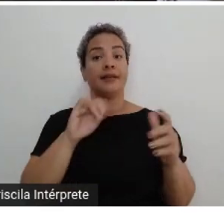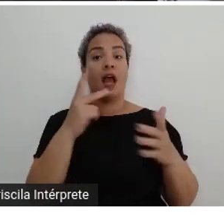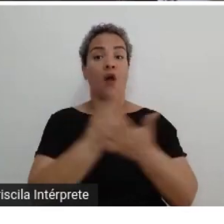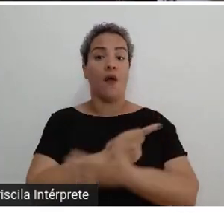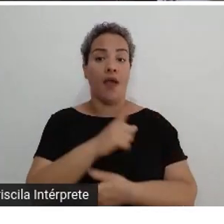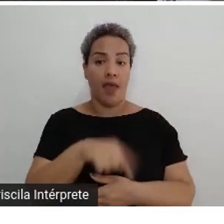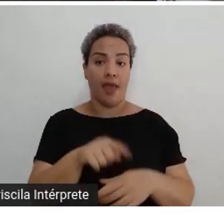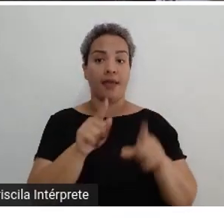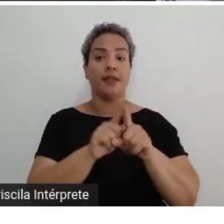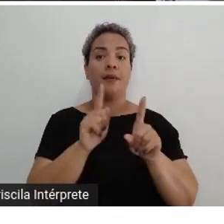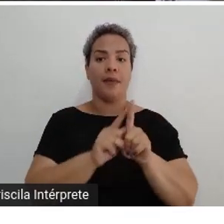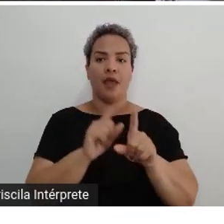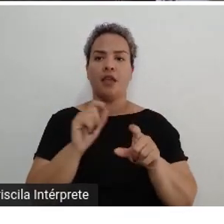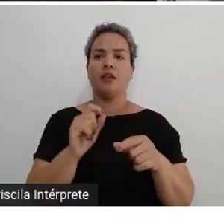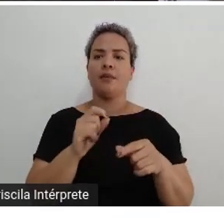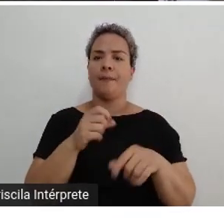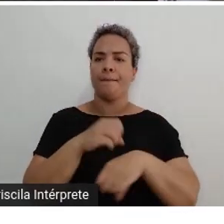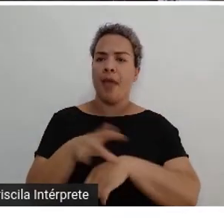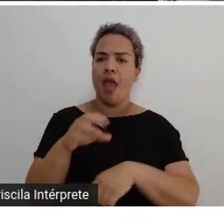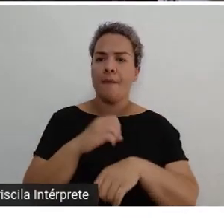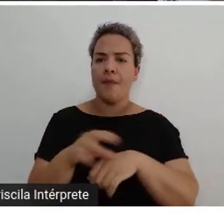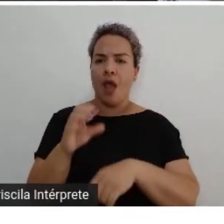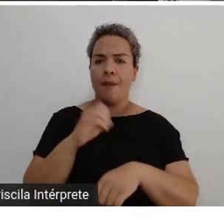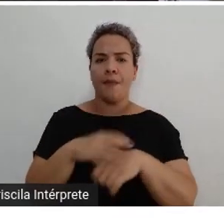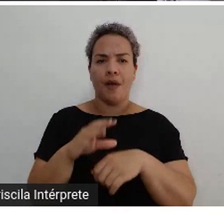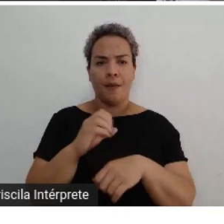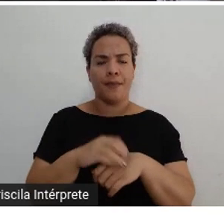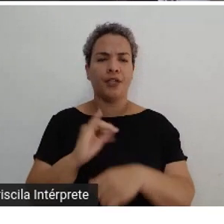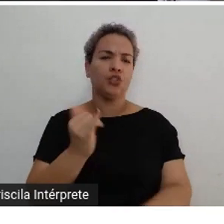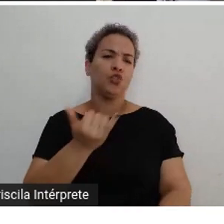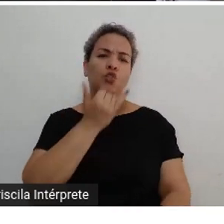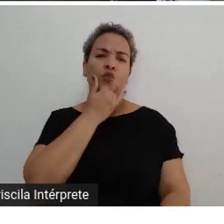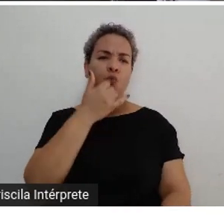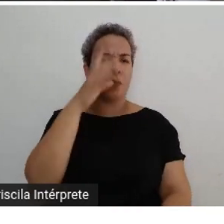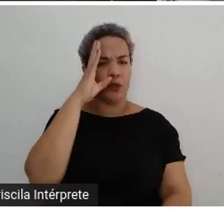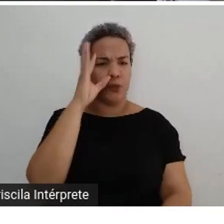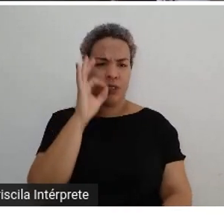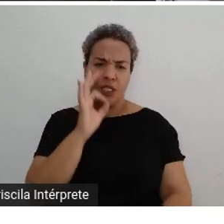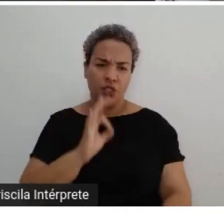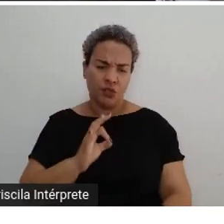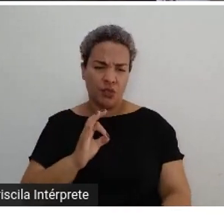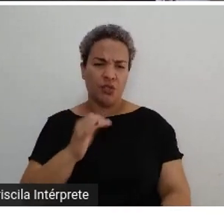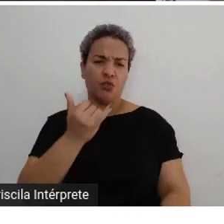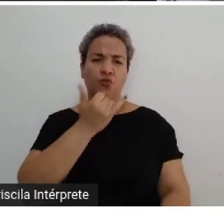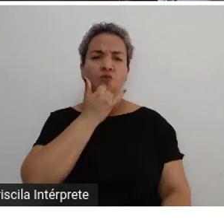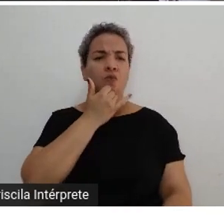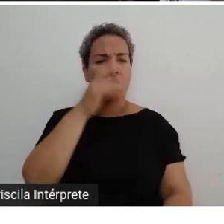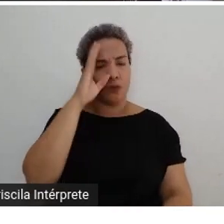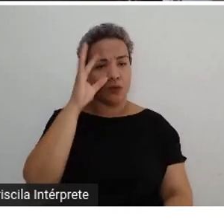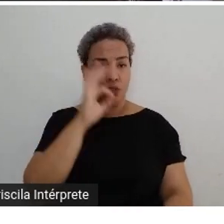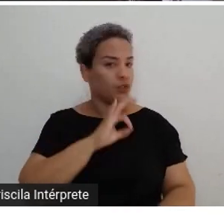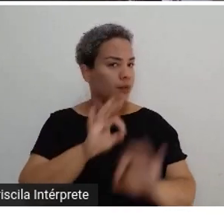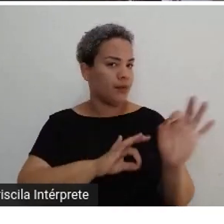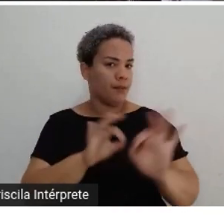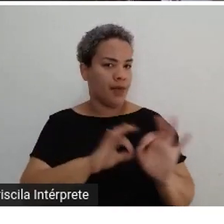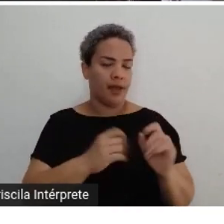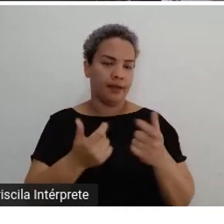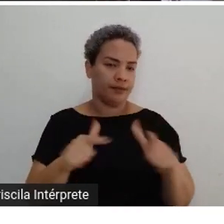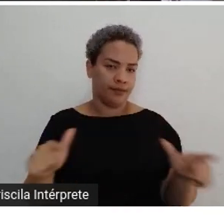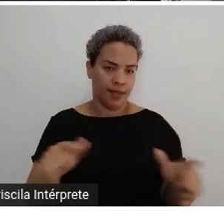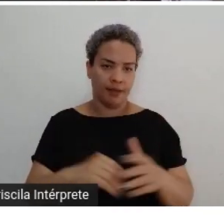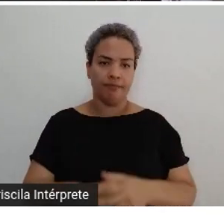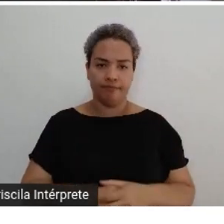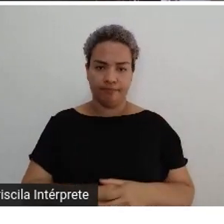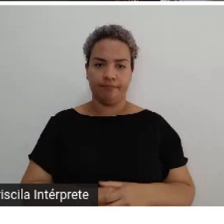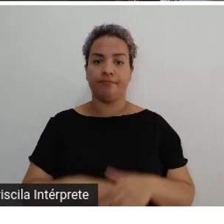acaba usando aquelas mensagens, né? Desculpa, não entendi. Enfim, ela não está preparada naquele ponto. Também tem